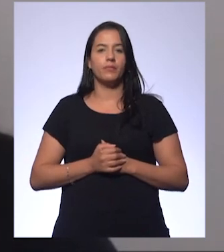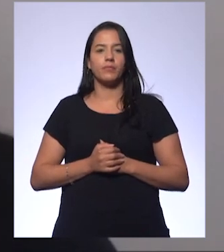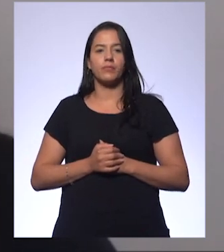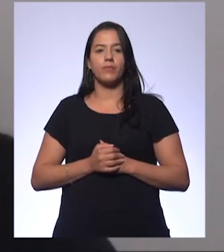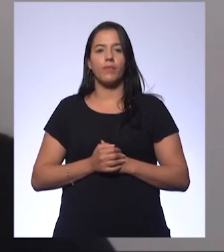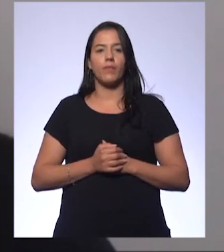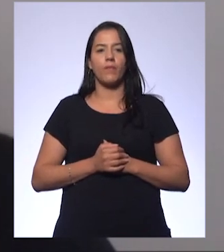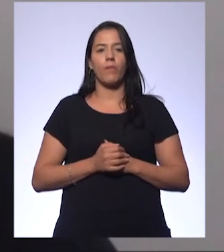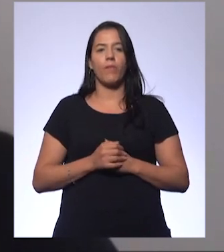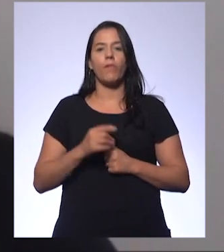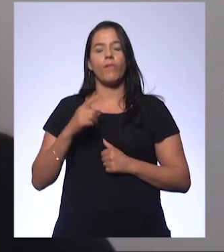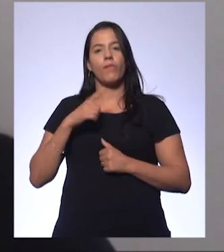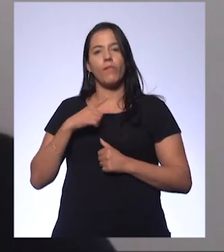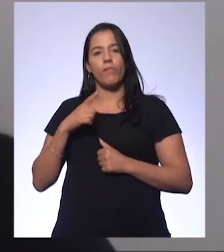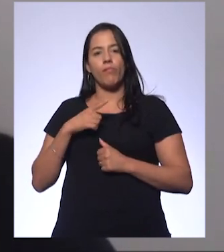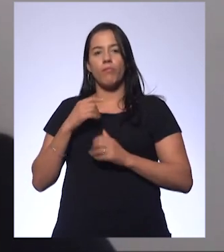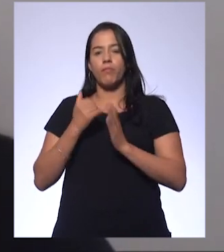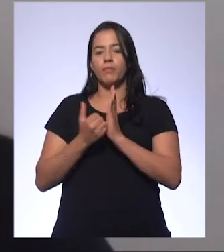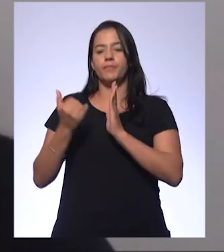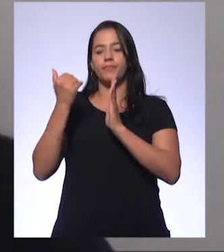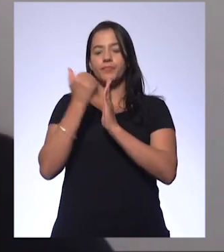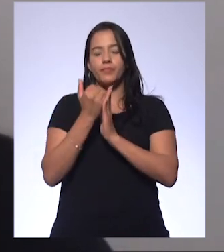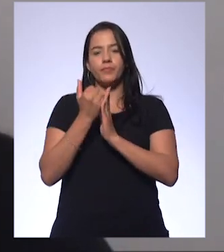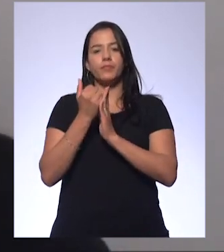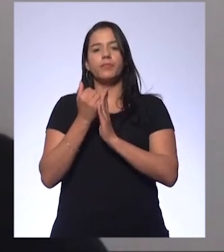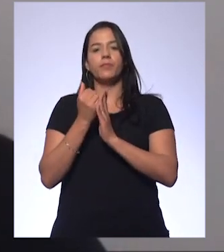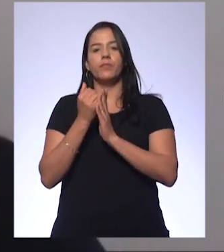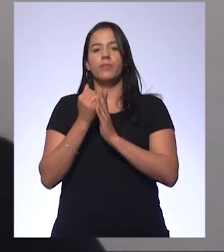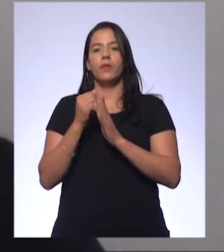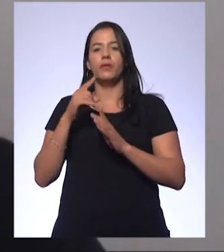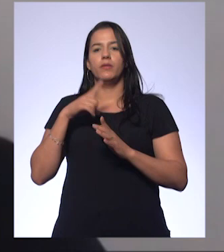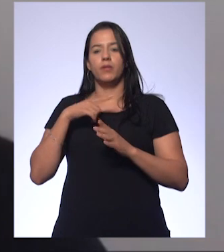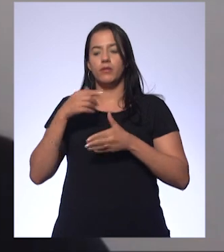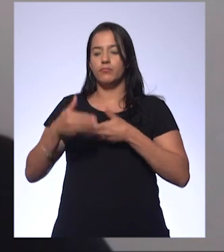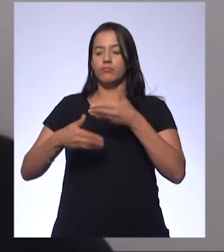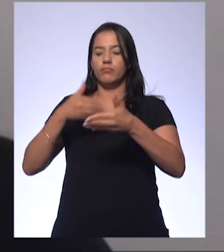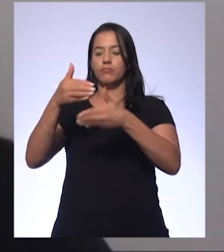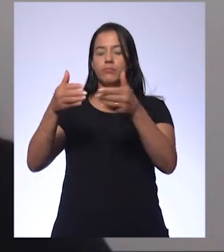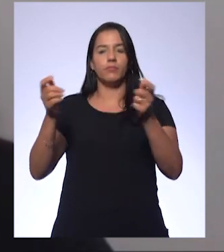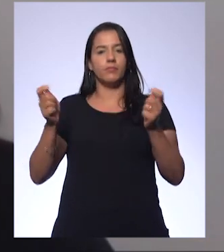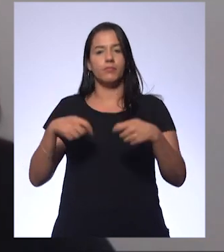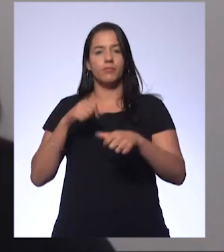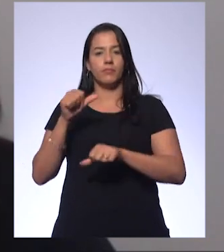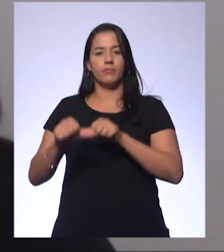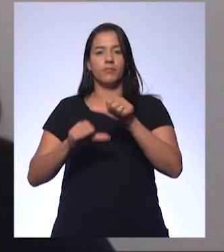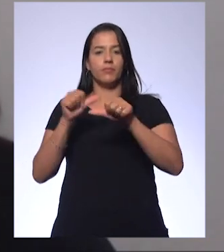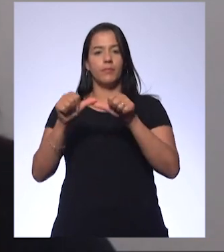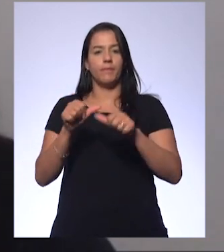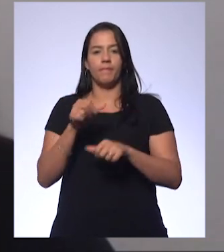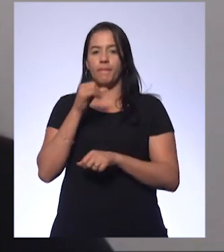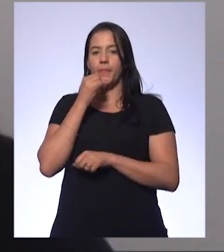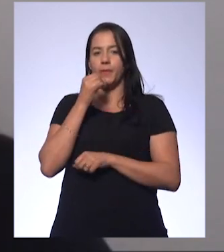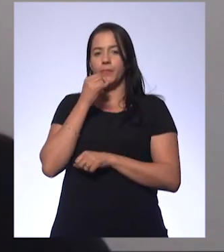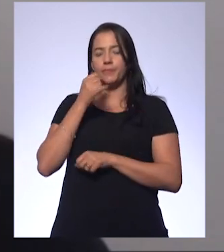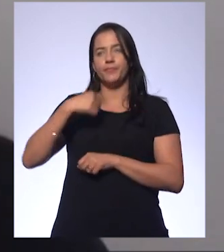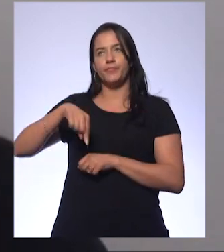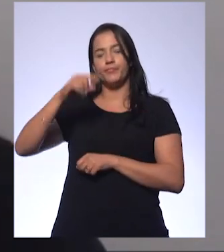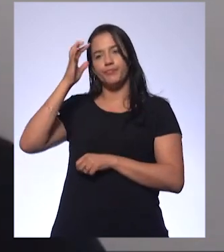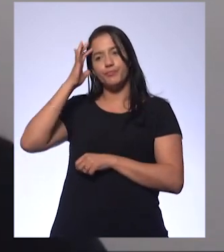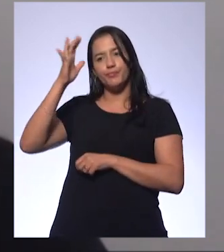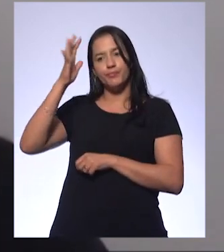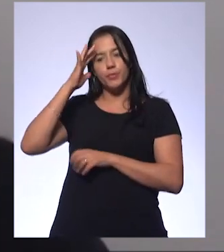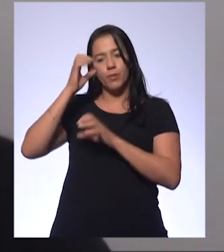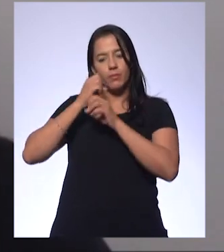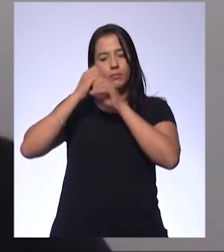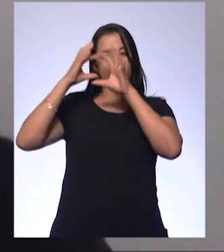tem uma manifestação ao longo do tempo, isso pode variar. Então, por exemplo, se a gente imaginar a